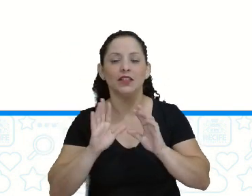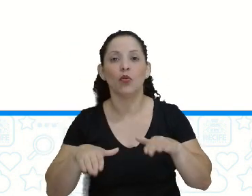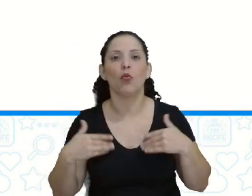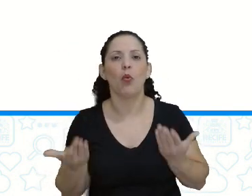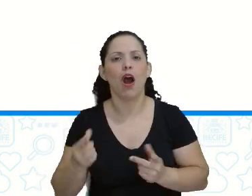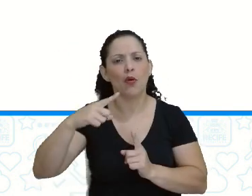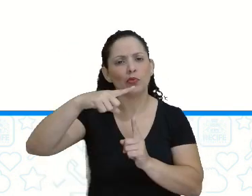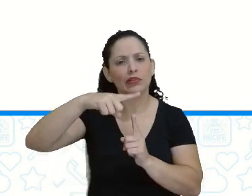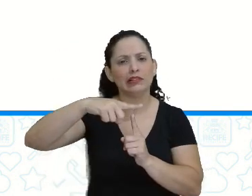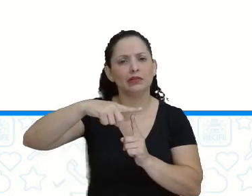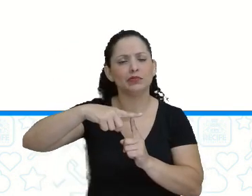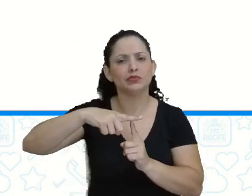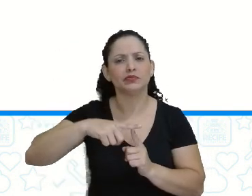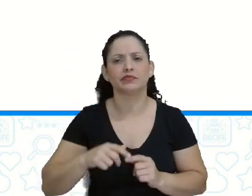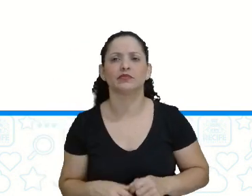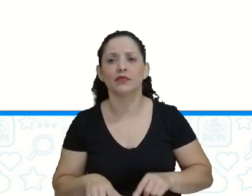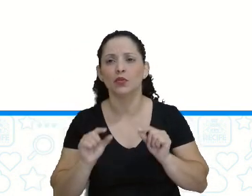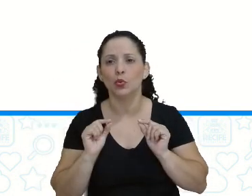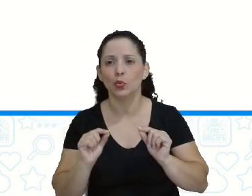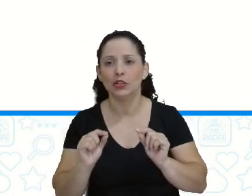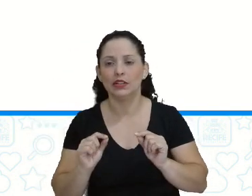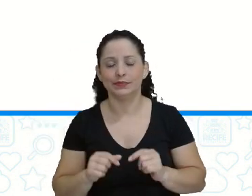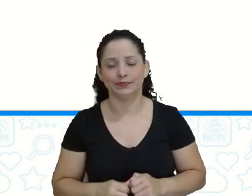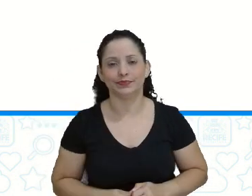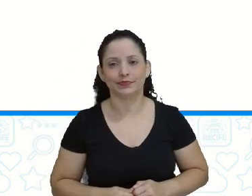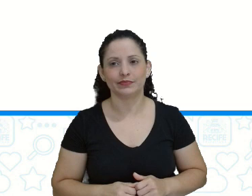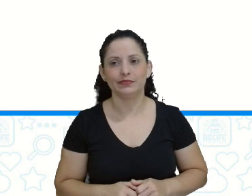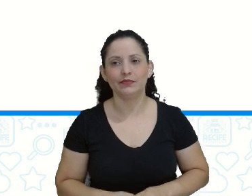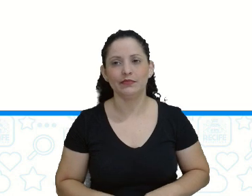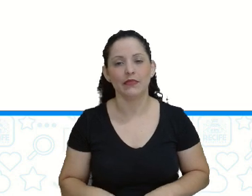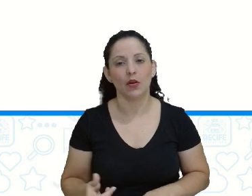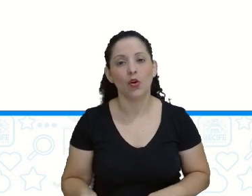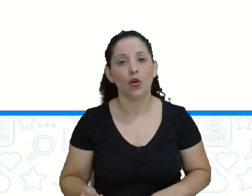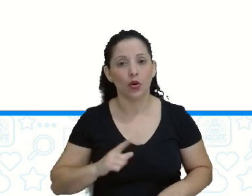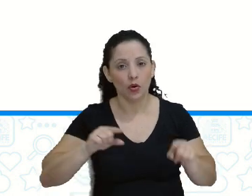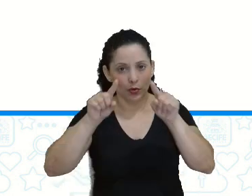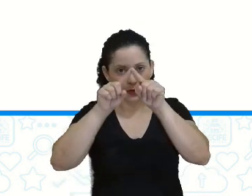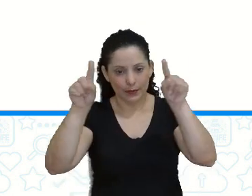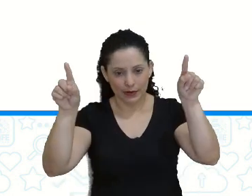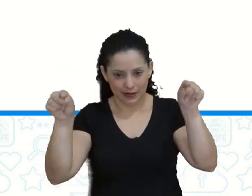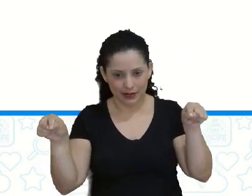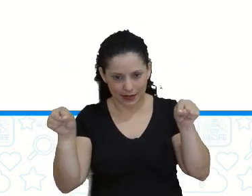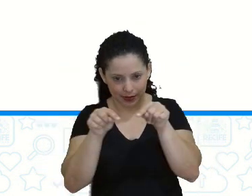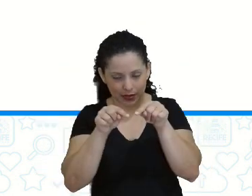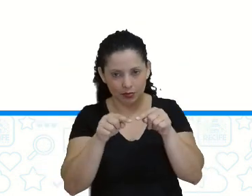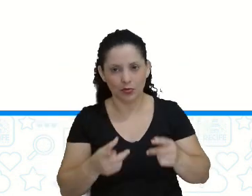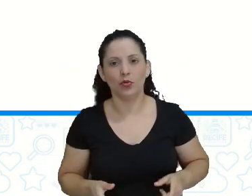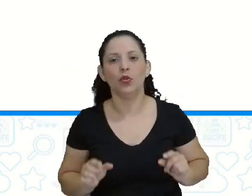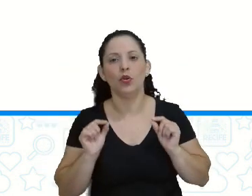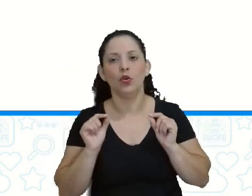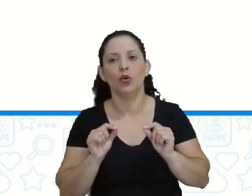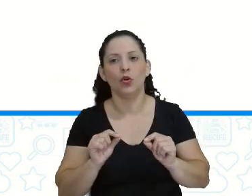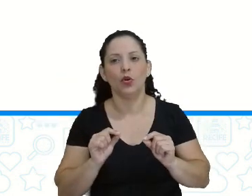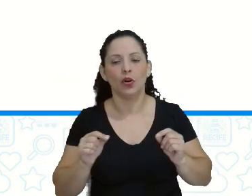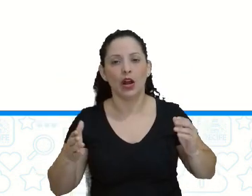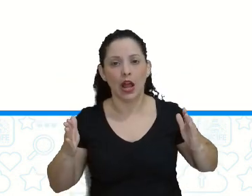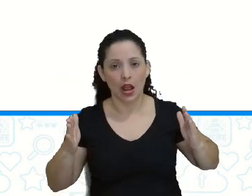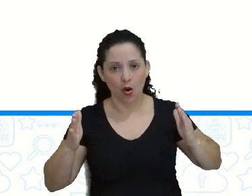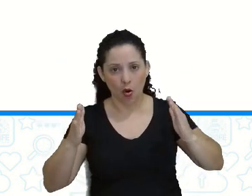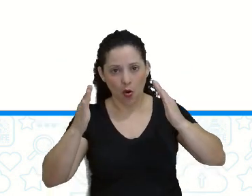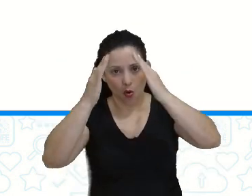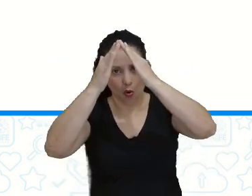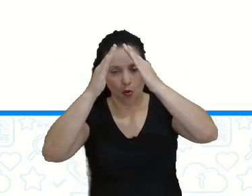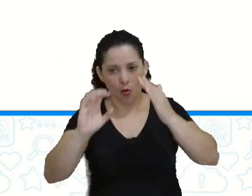sólido? Será que parece com o paralelepípedo, com o cone ou com o cubo? Muitas crianças